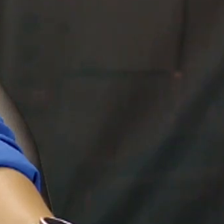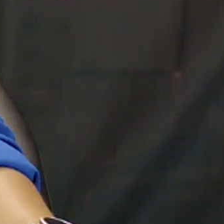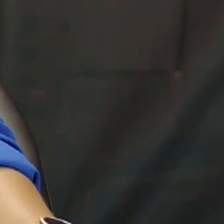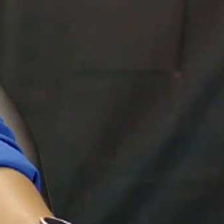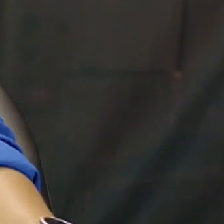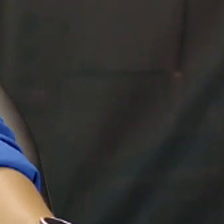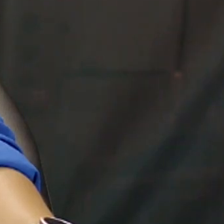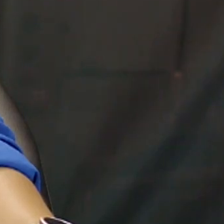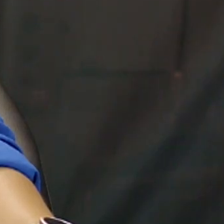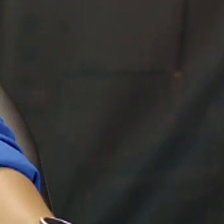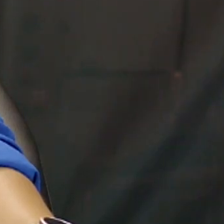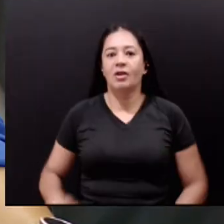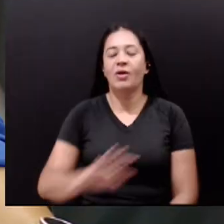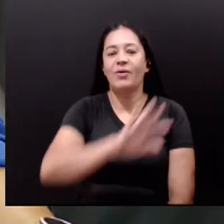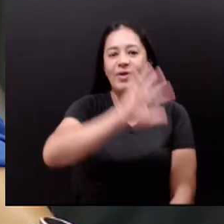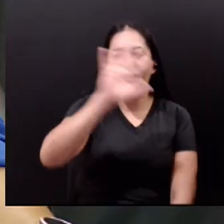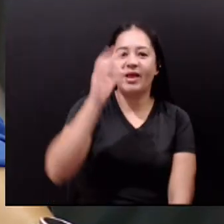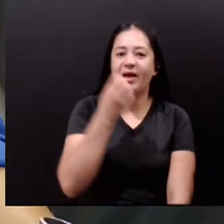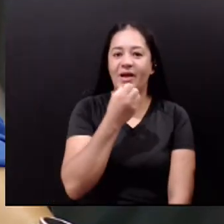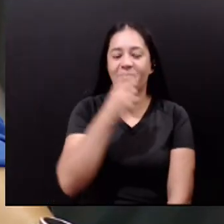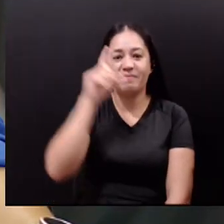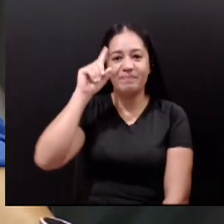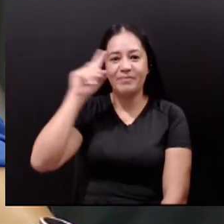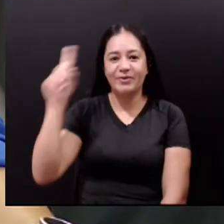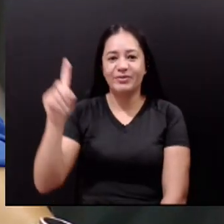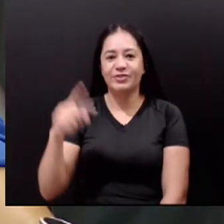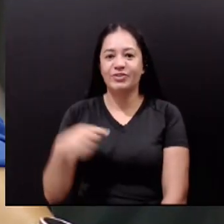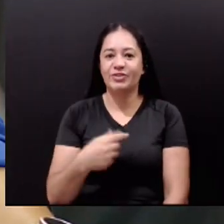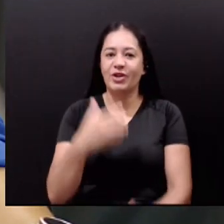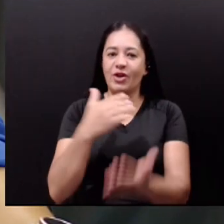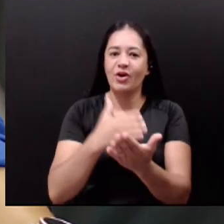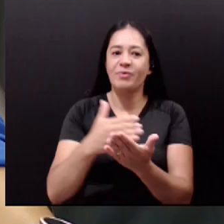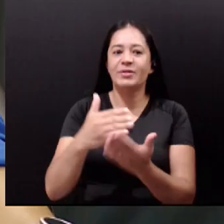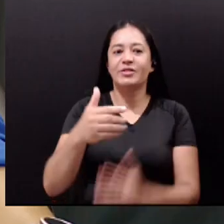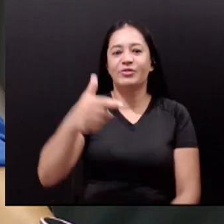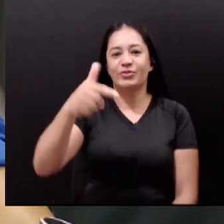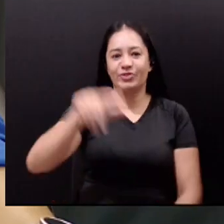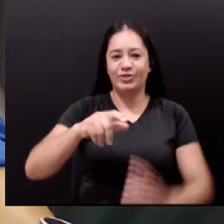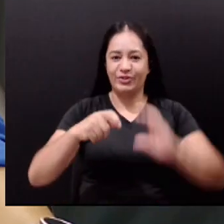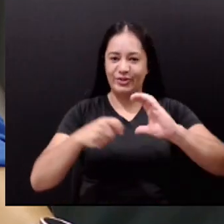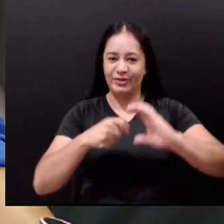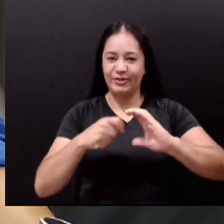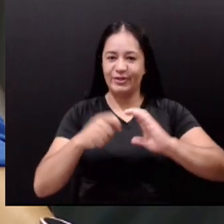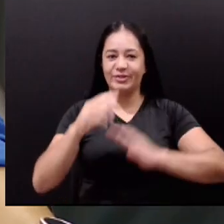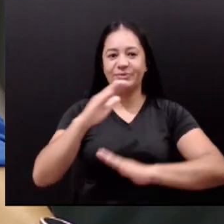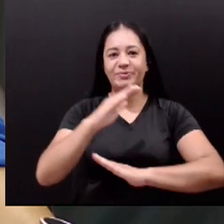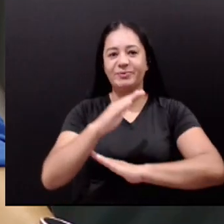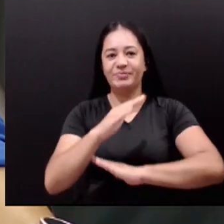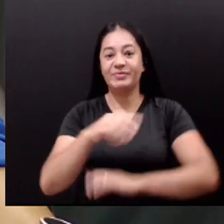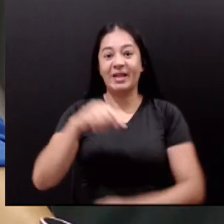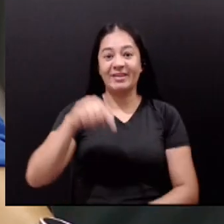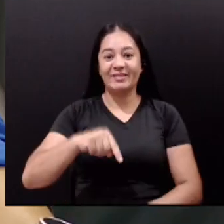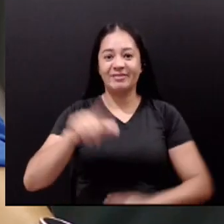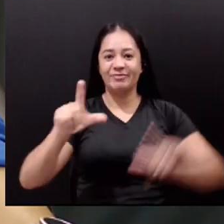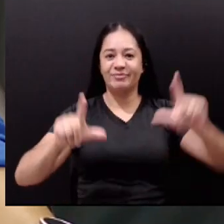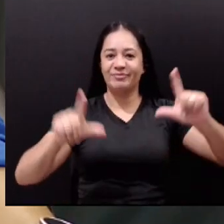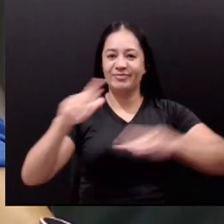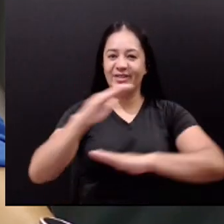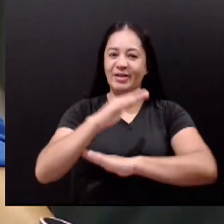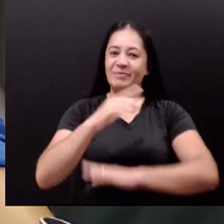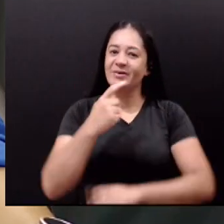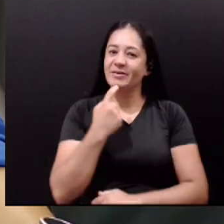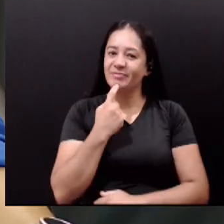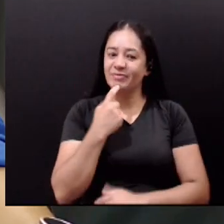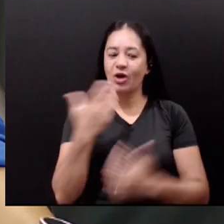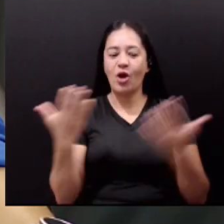Olá, bom dia! Estamos começando mais uma edição do Estúdio Câmara, aqui na TV Câmara Campinas. Hoje é